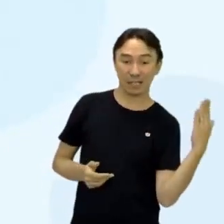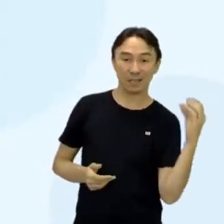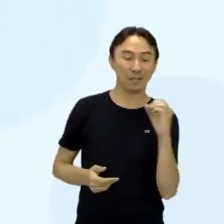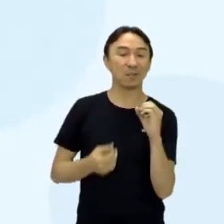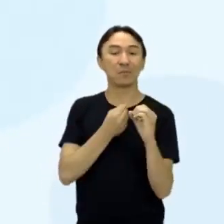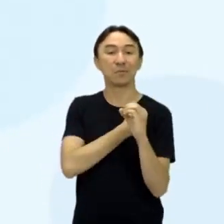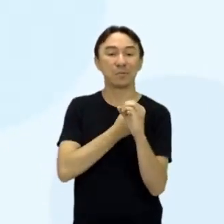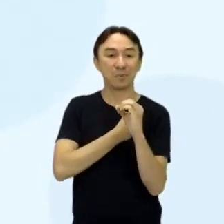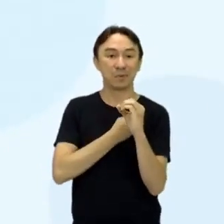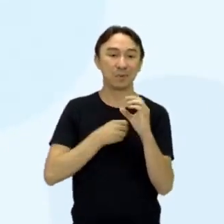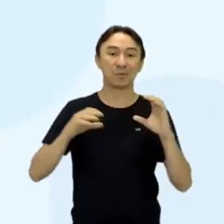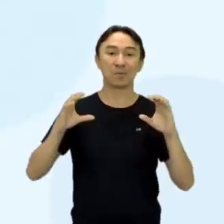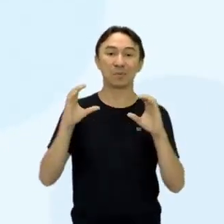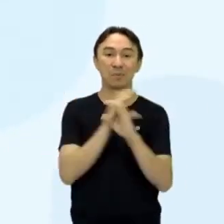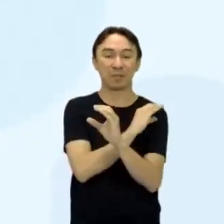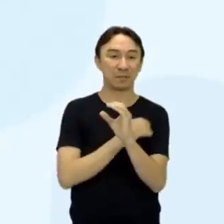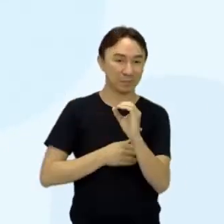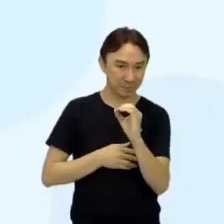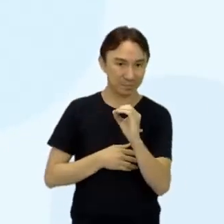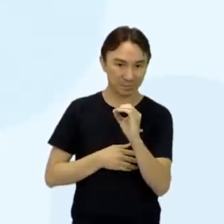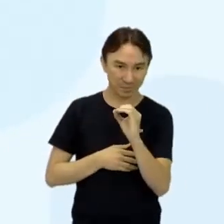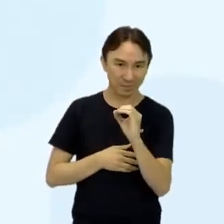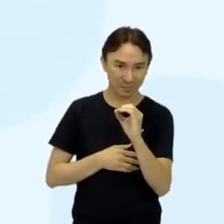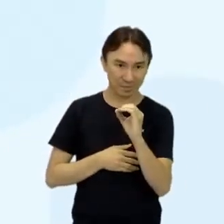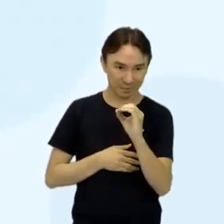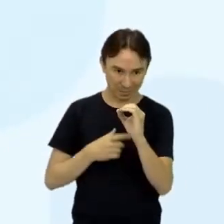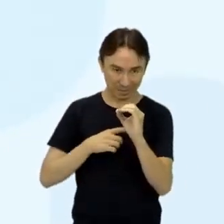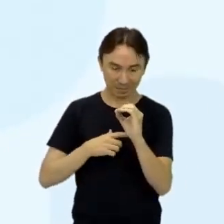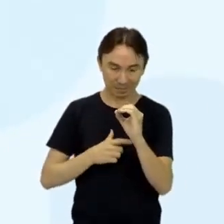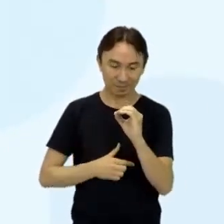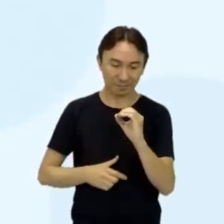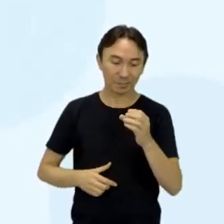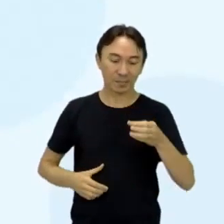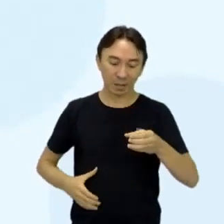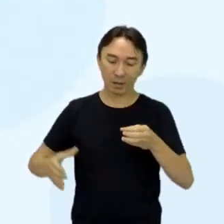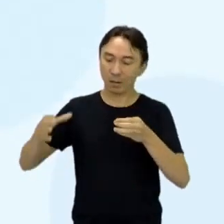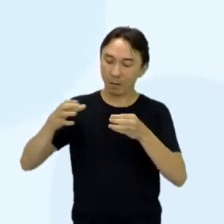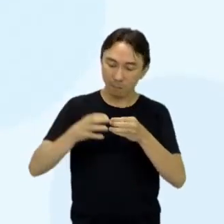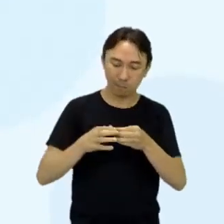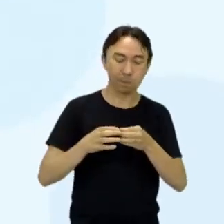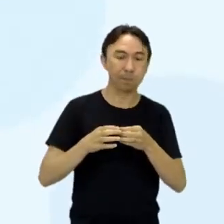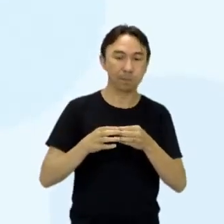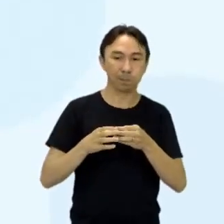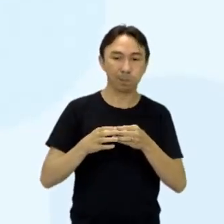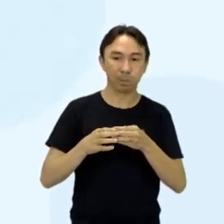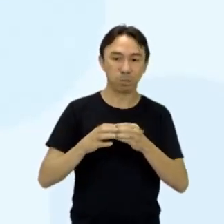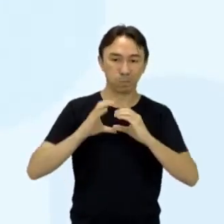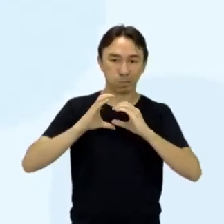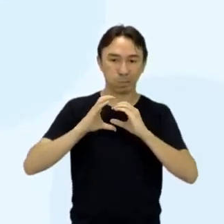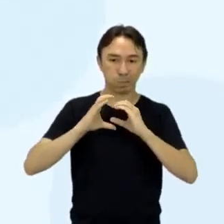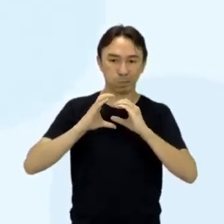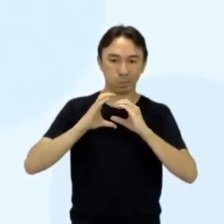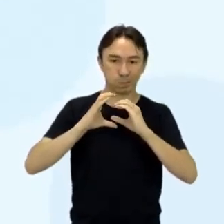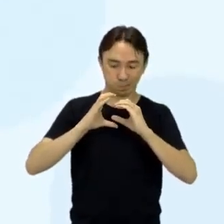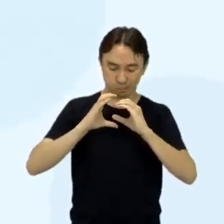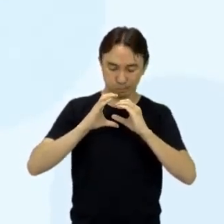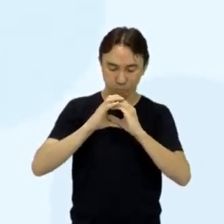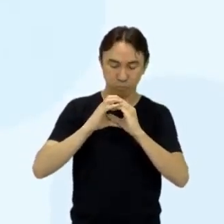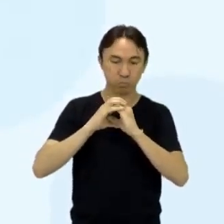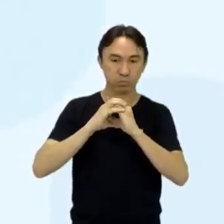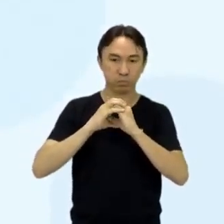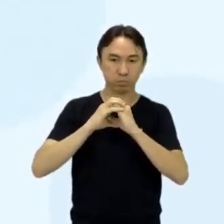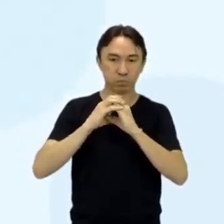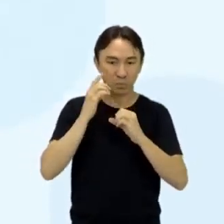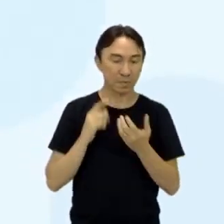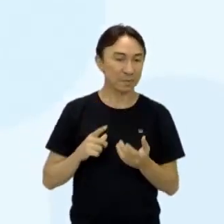inteiros, os naturais mais os negativos dele, que vai ficar ali do lado esquerdo, ó. tá certo? Então, eles surgem por